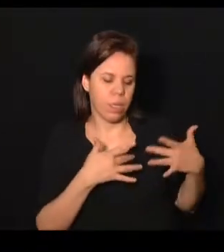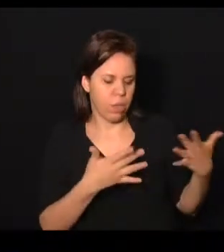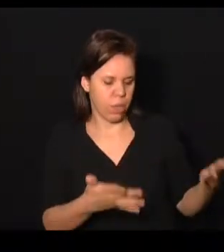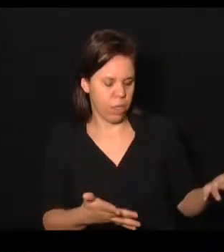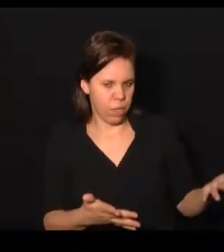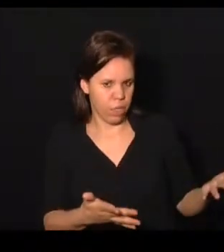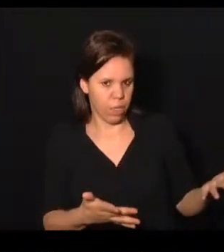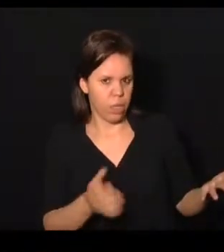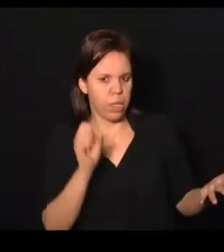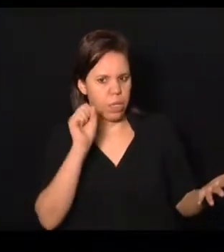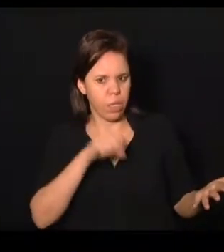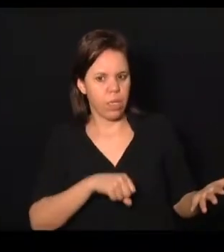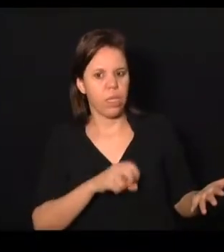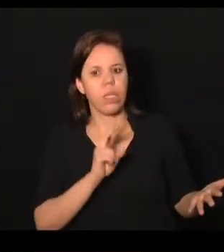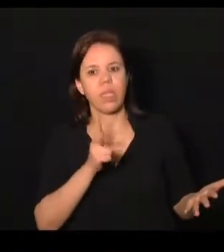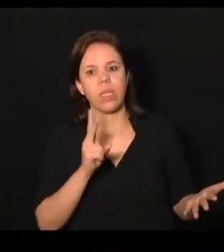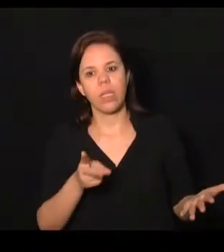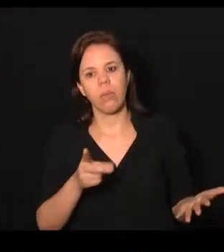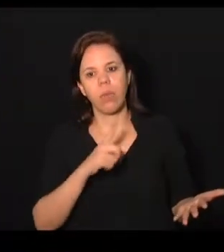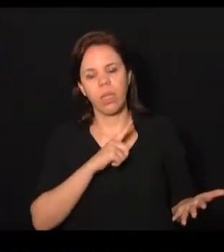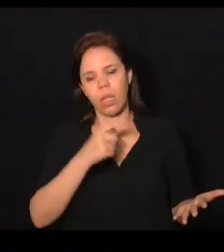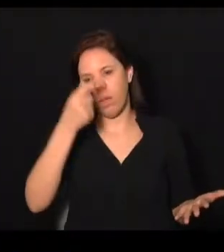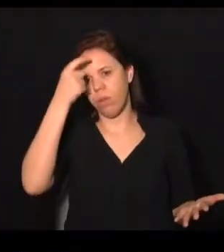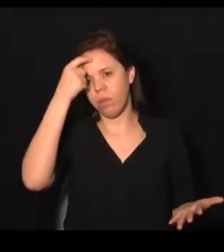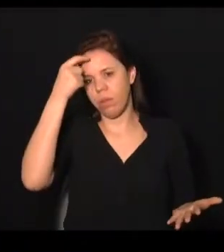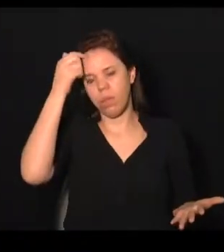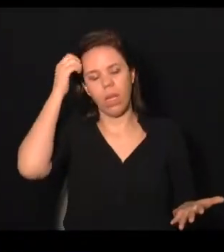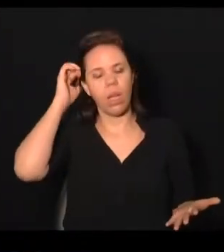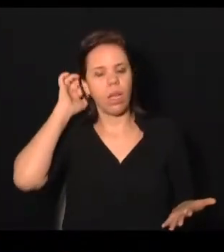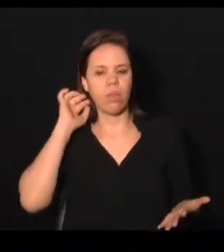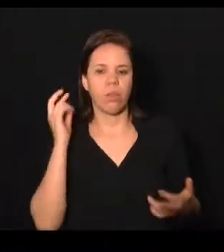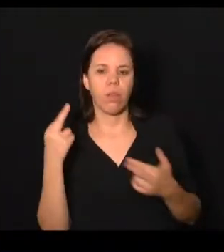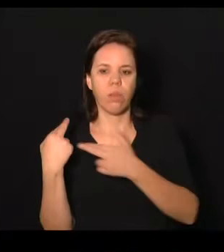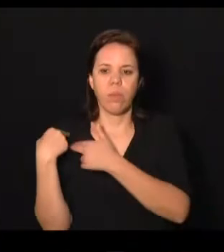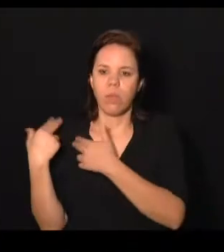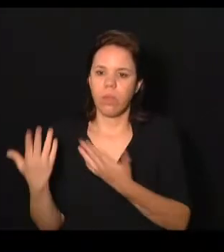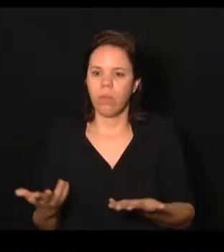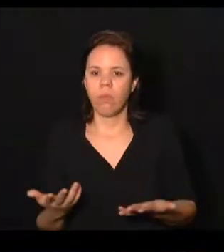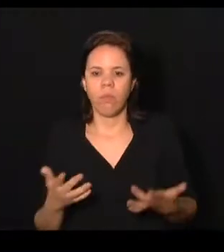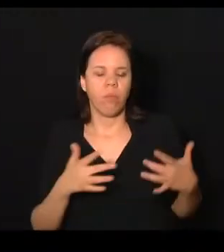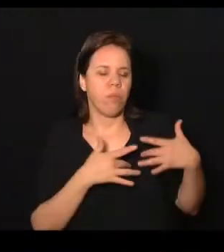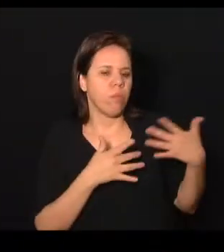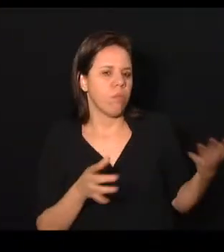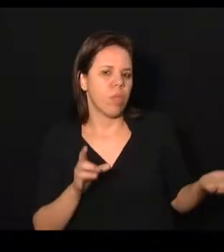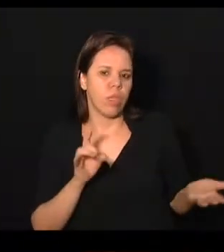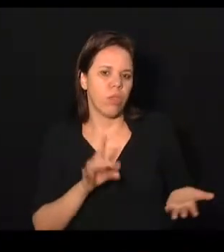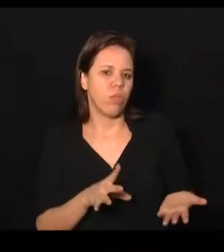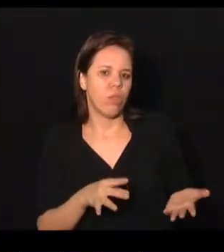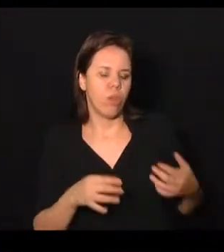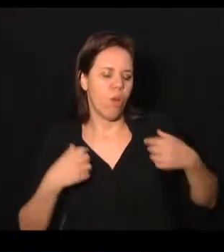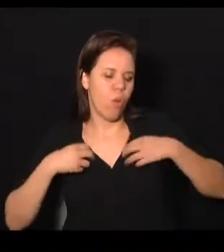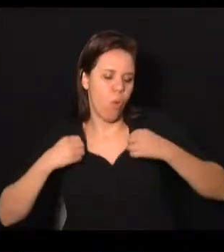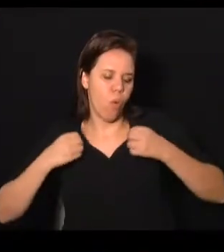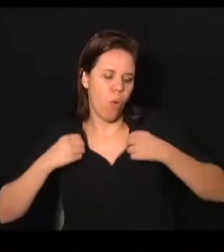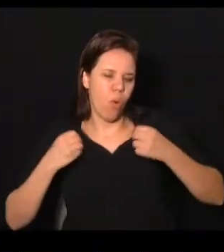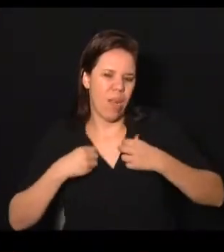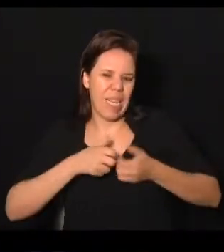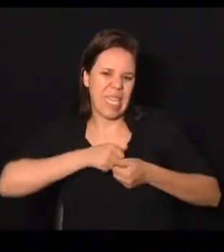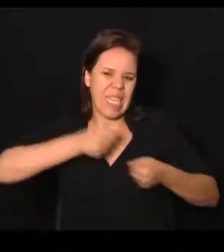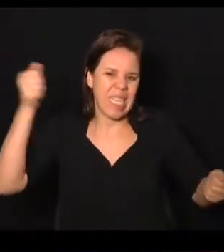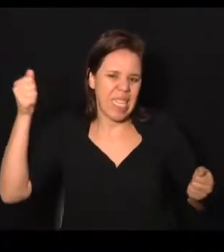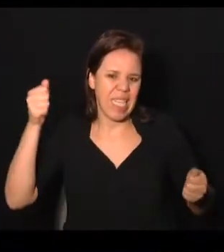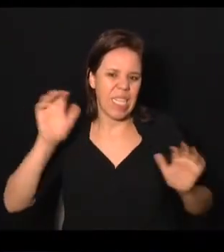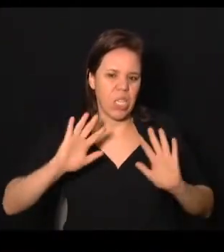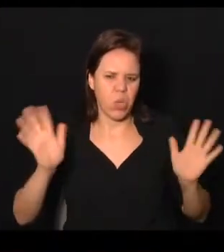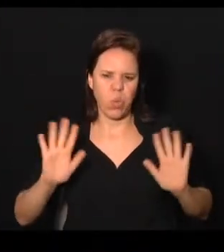que doar, sim, mas sempre doar com responsabilidade. Você não doa, por exemplo, na campanha do agasalho, um casaco rasgado,